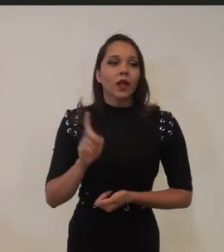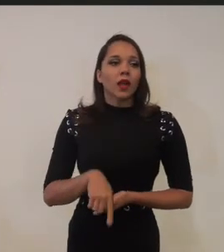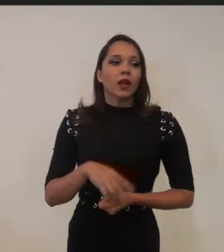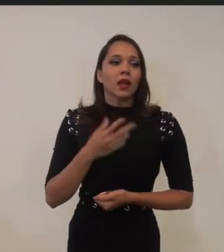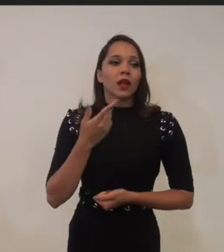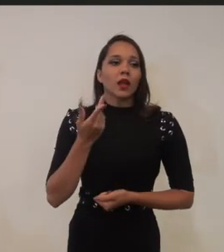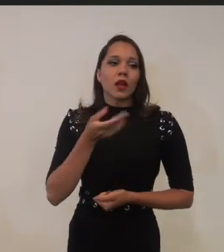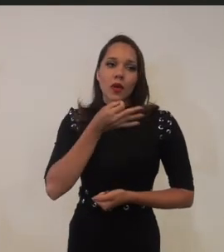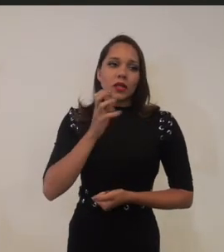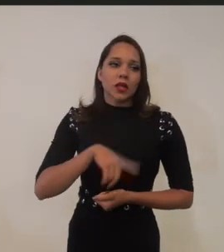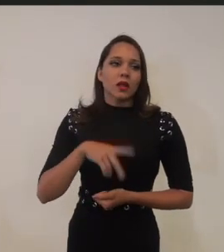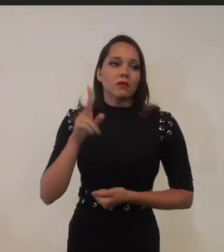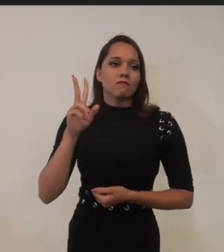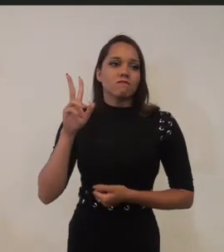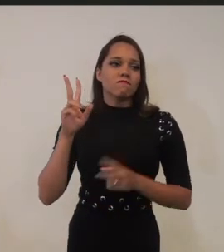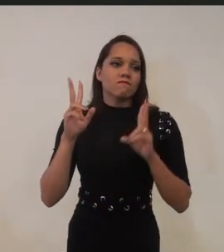tema